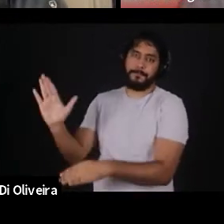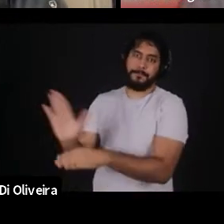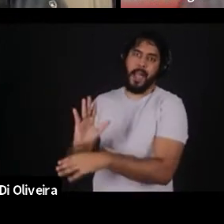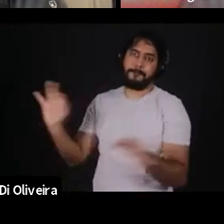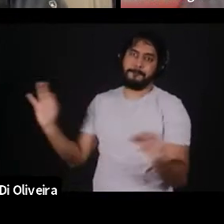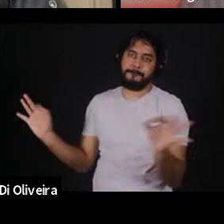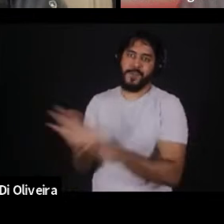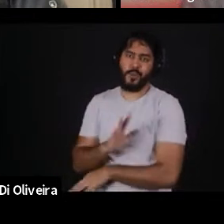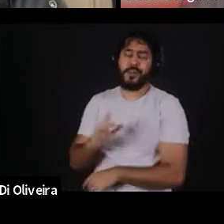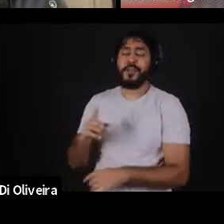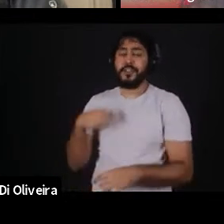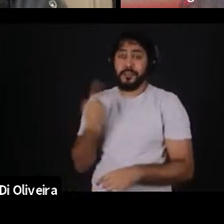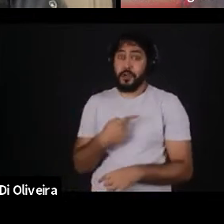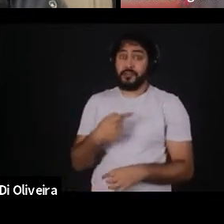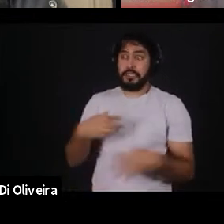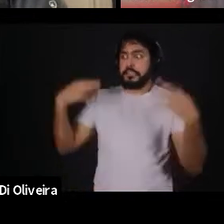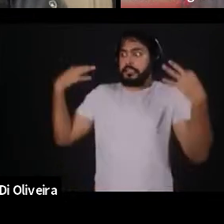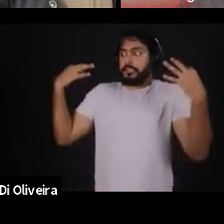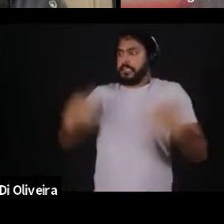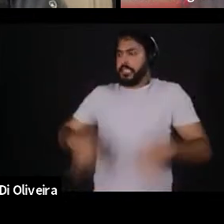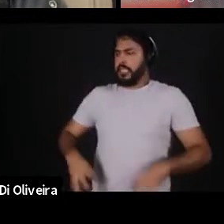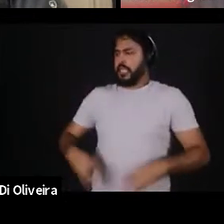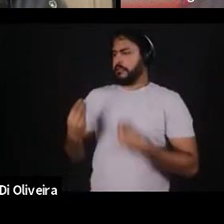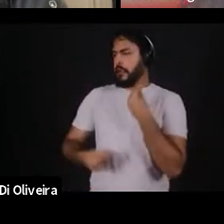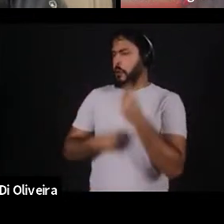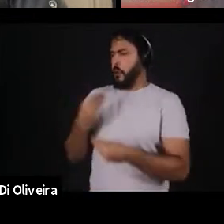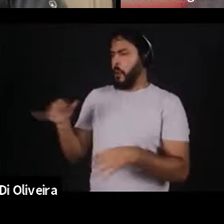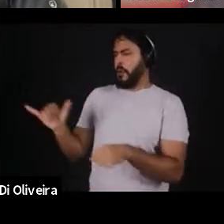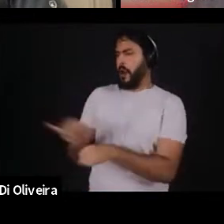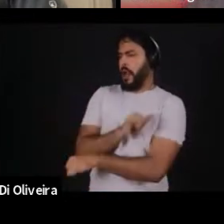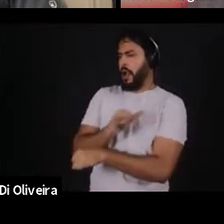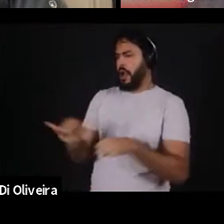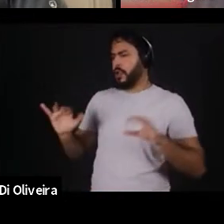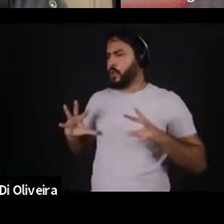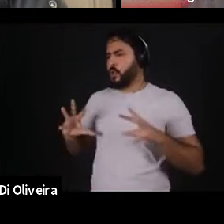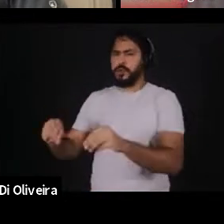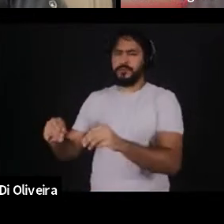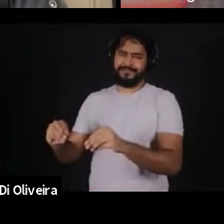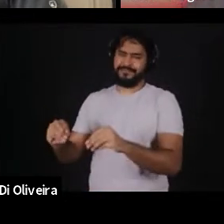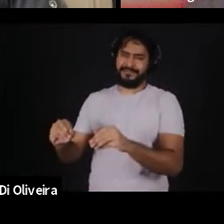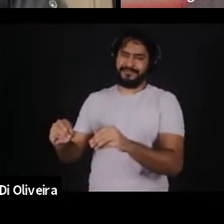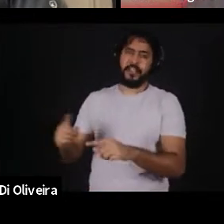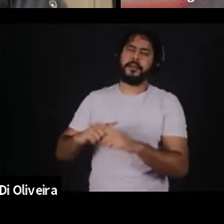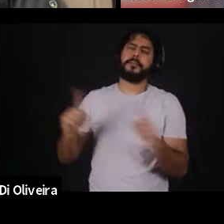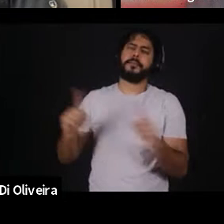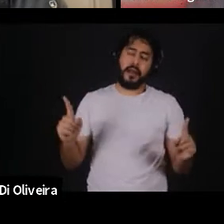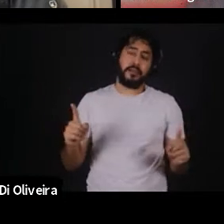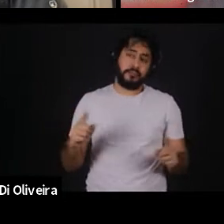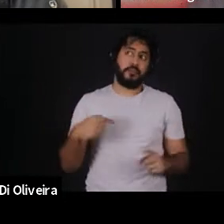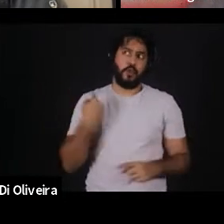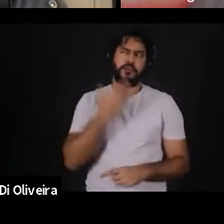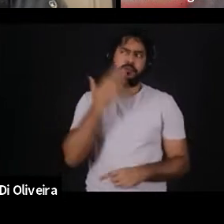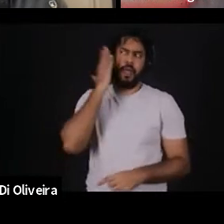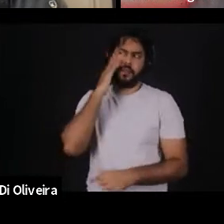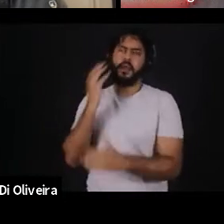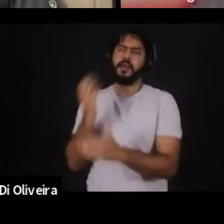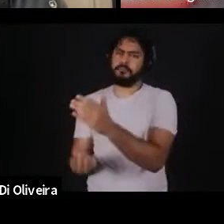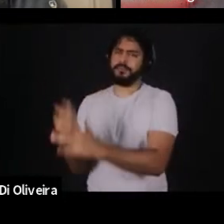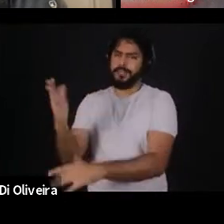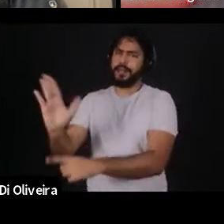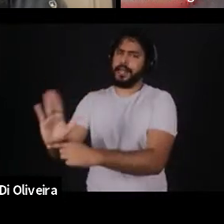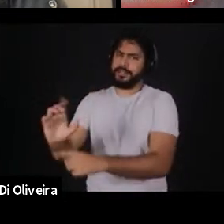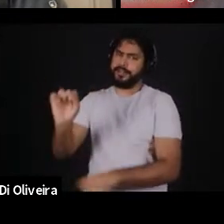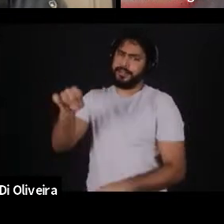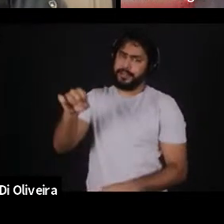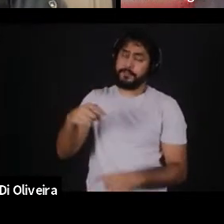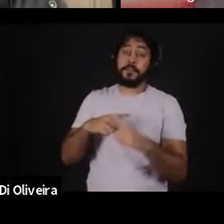ser, mas a gente sabia que ia acontecer, né? Então, até o final, assim, até o dia de gravar, a gente